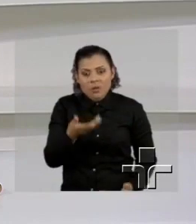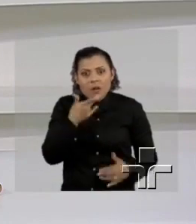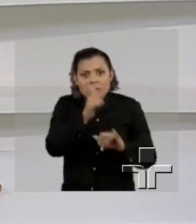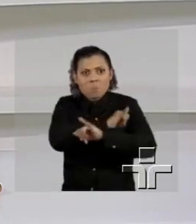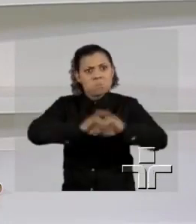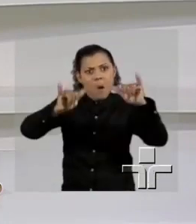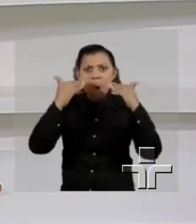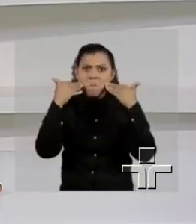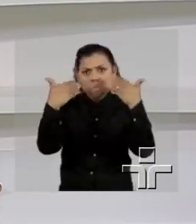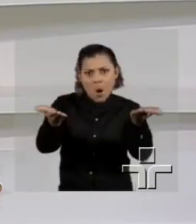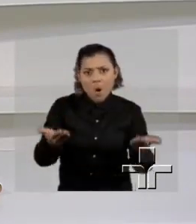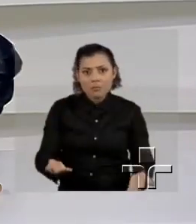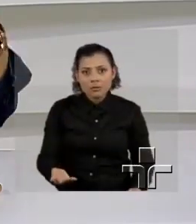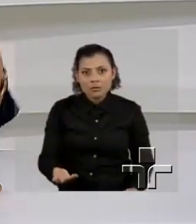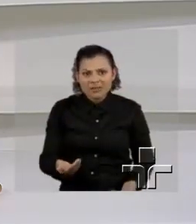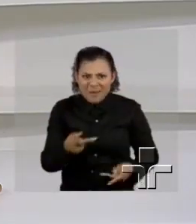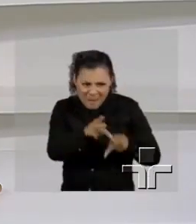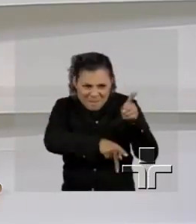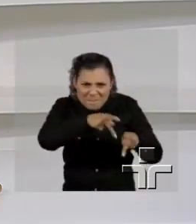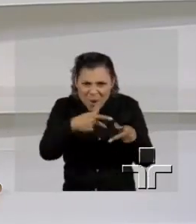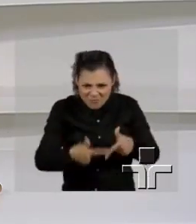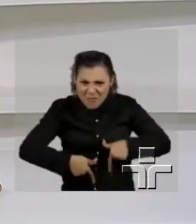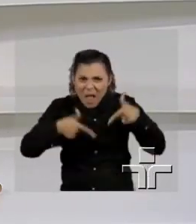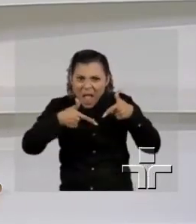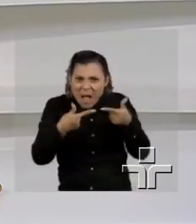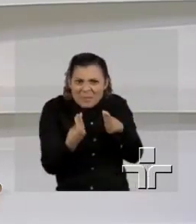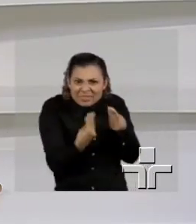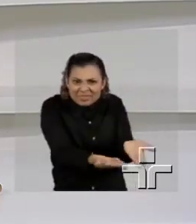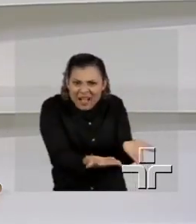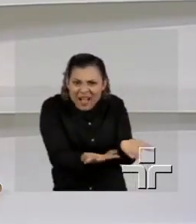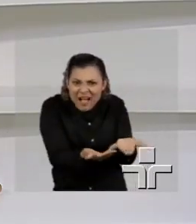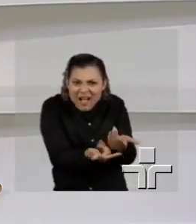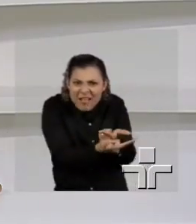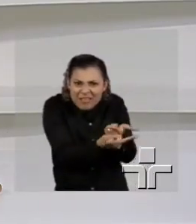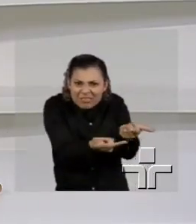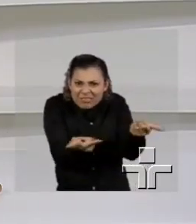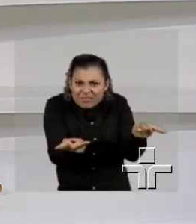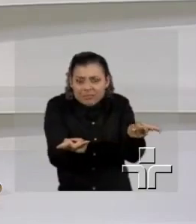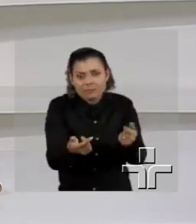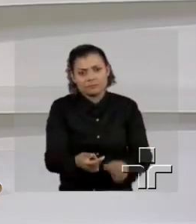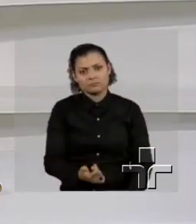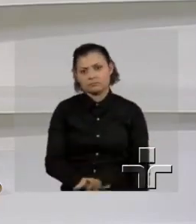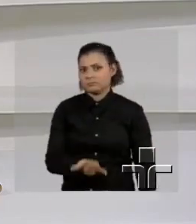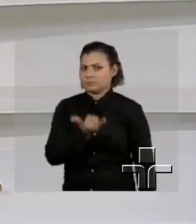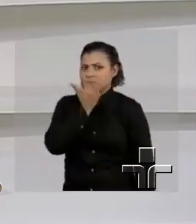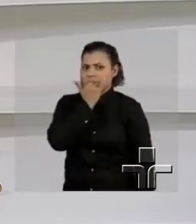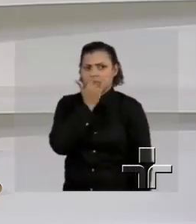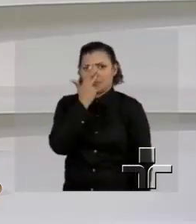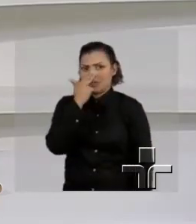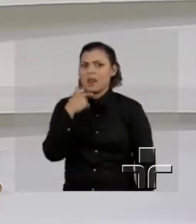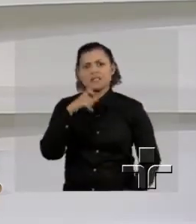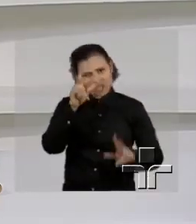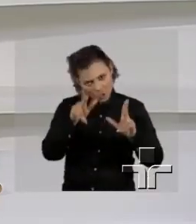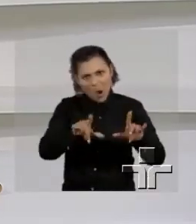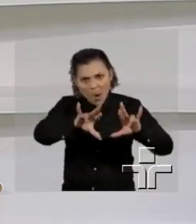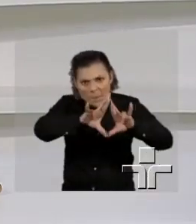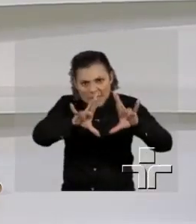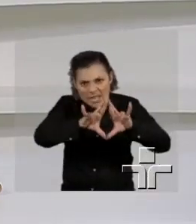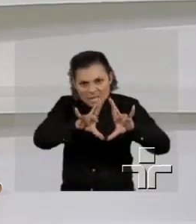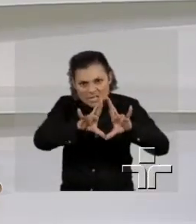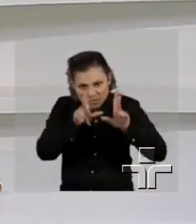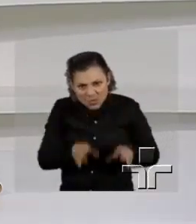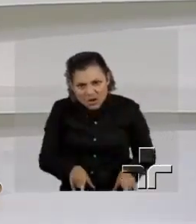cuidado. É uma instituição muito conservadora, instituições de força, como Forças Armadas, é bom, às vezes, elas irem